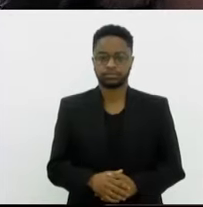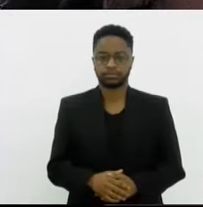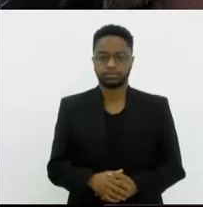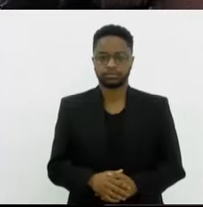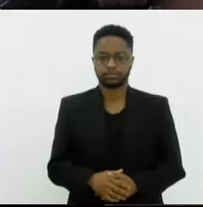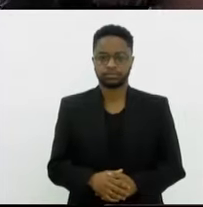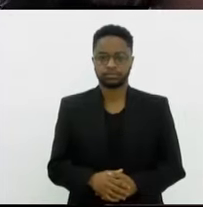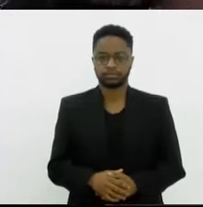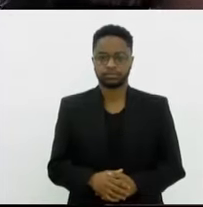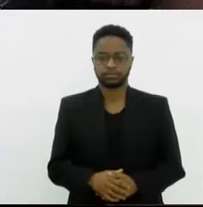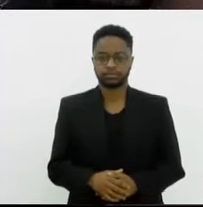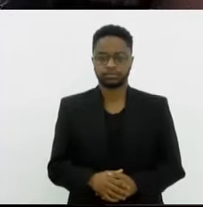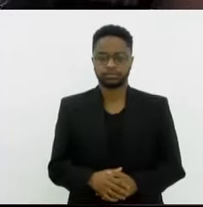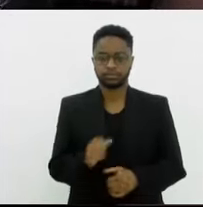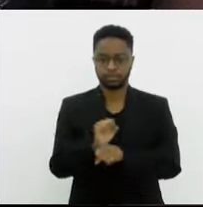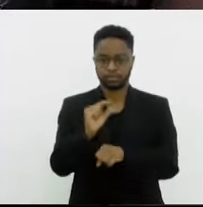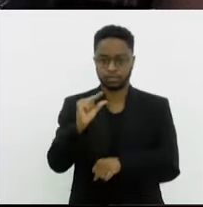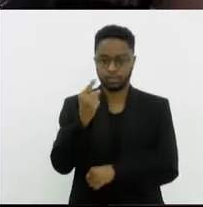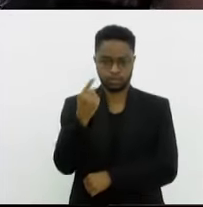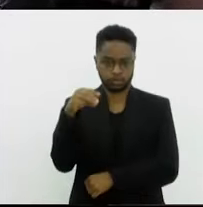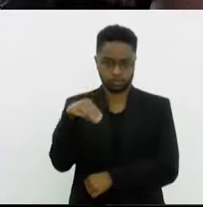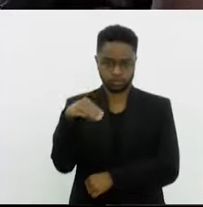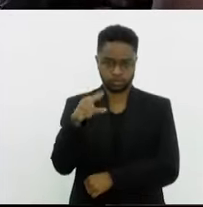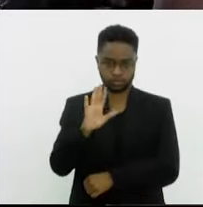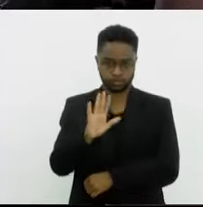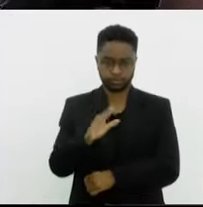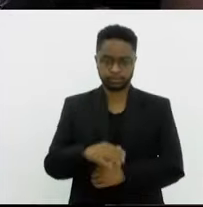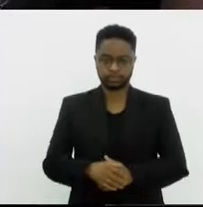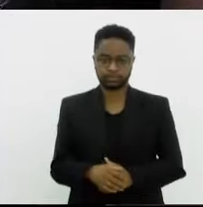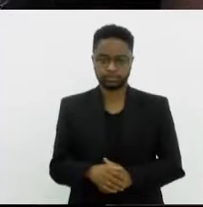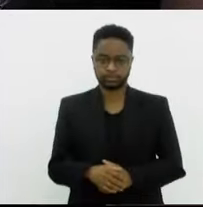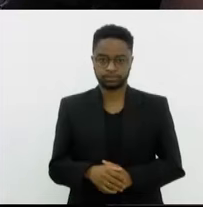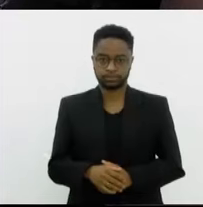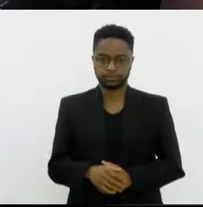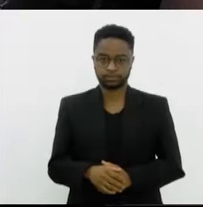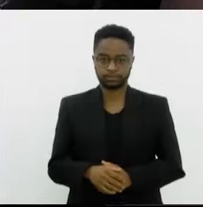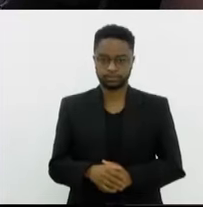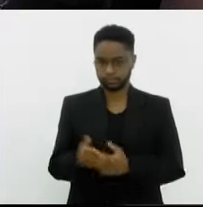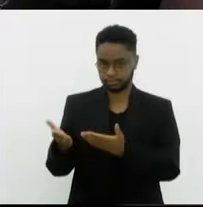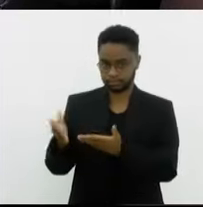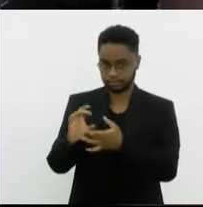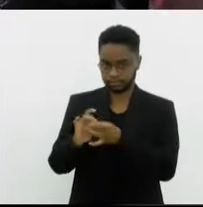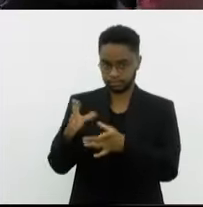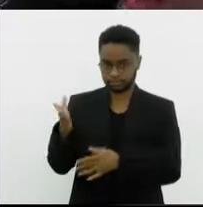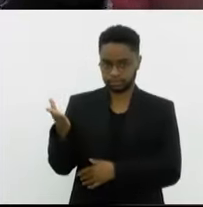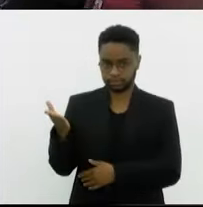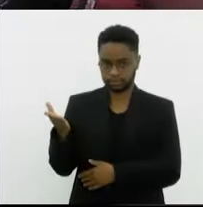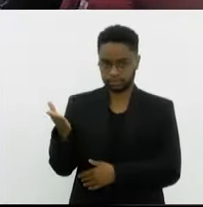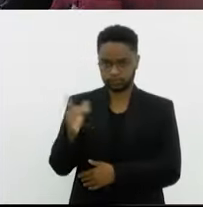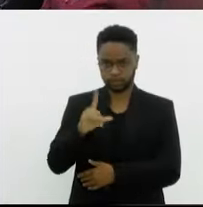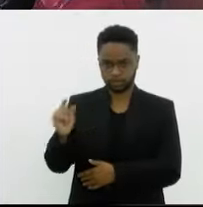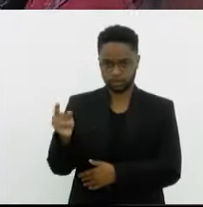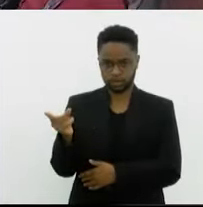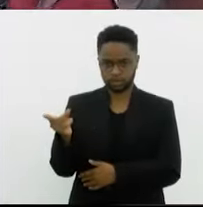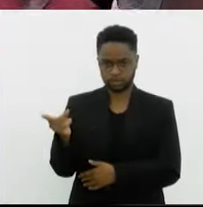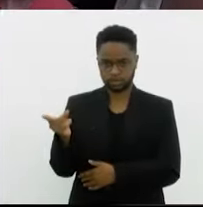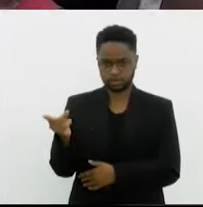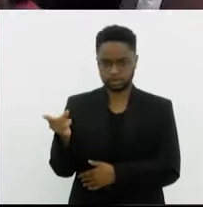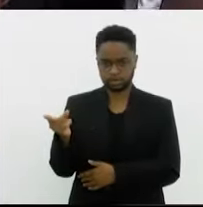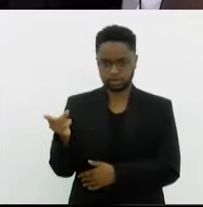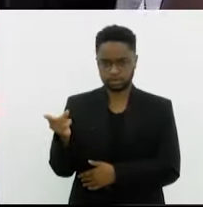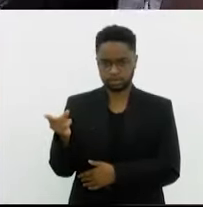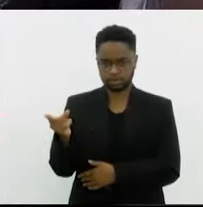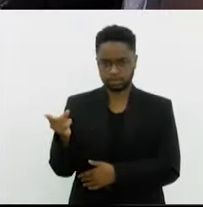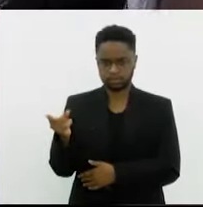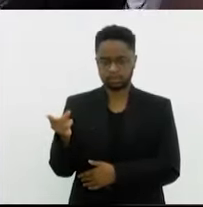Espera aí, Fábio. Um minuto. A parte 1. Sim, senhor. Está aí? Está saindo? Confere aí. Tá. Só, presidente,